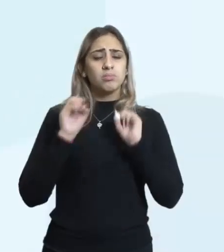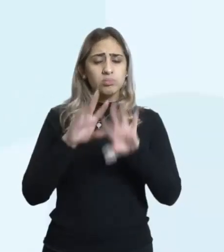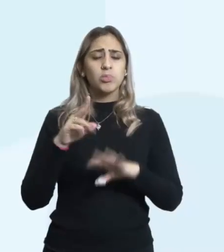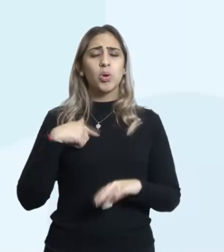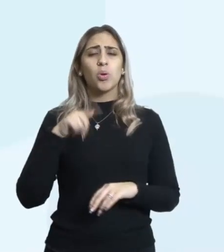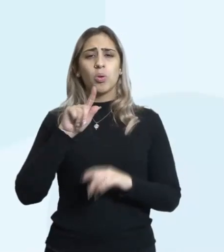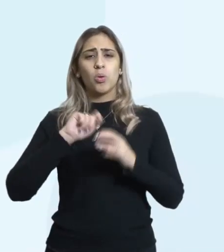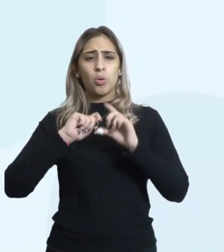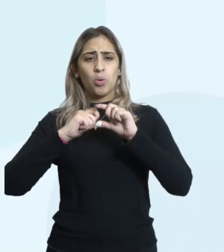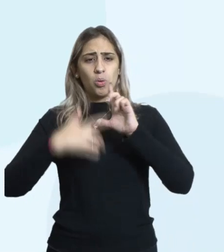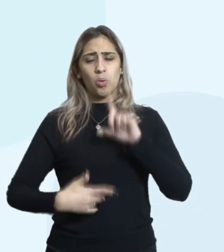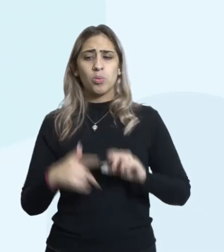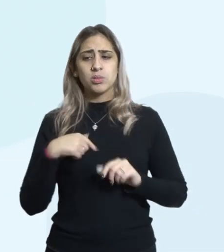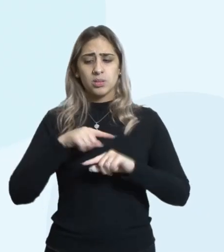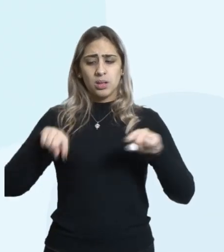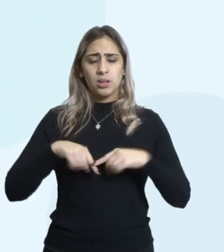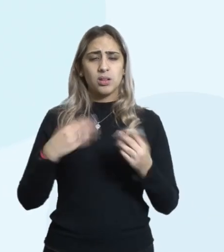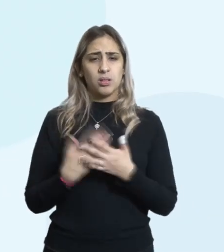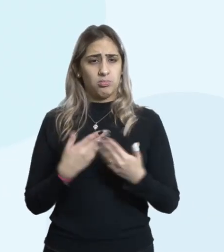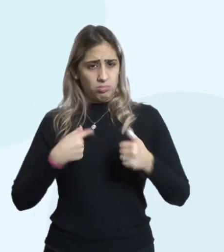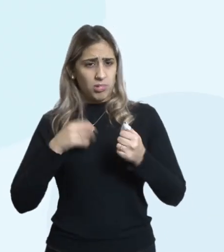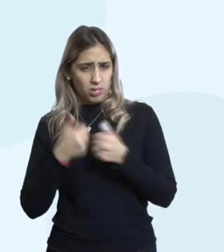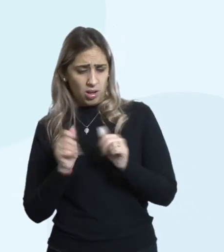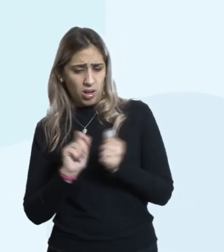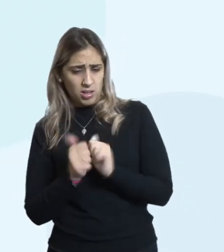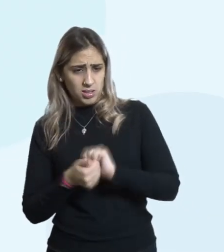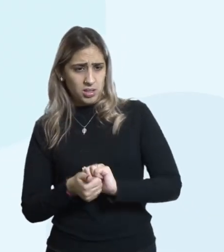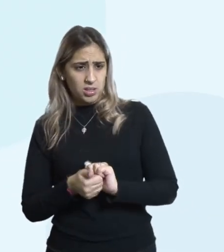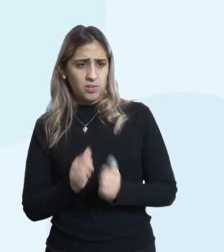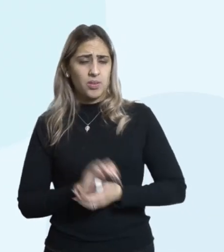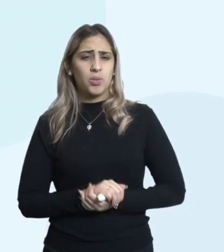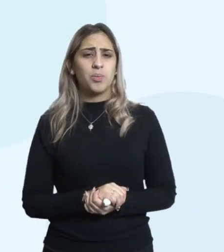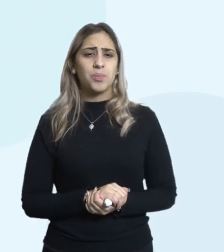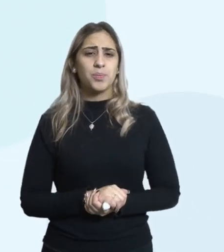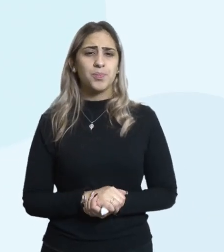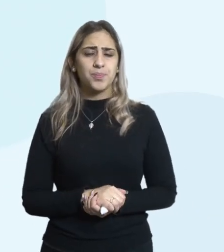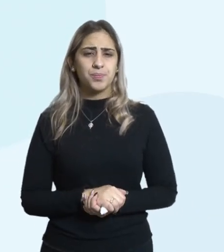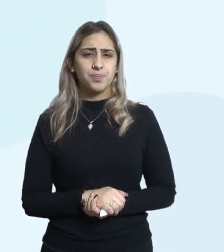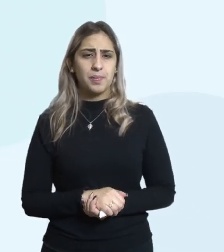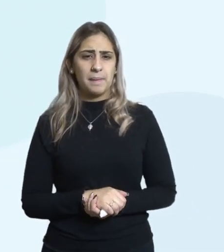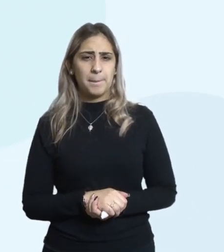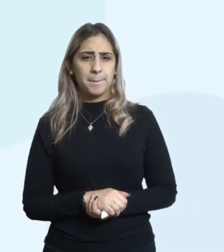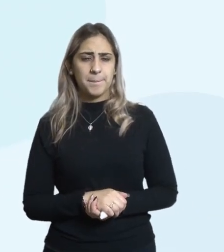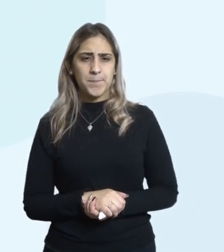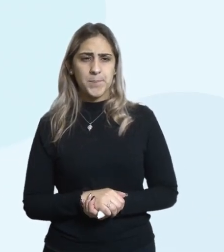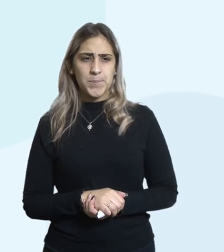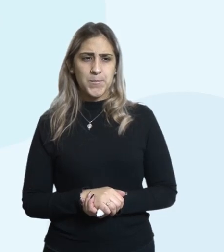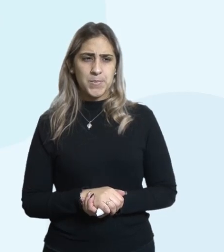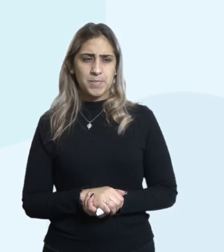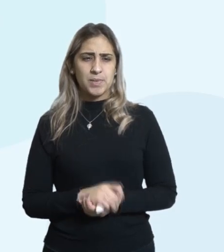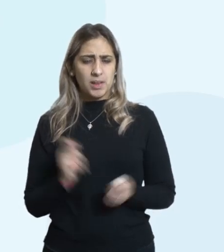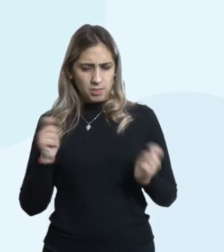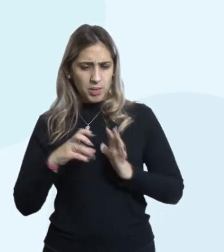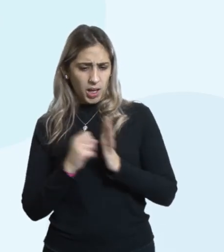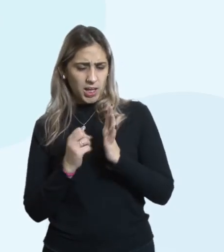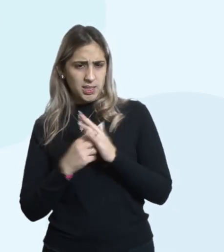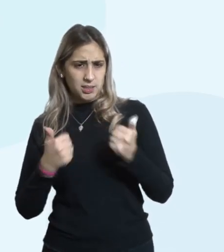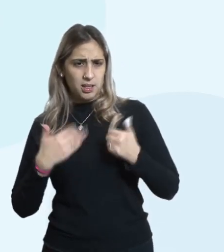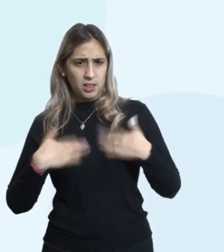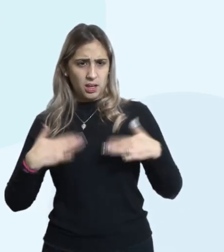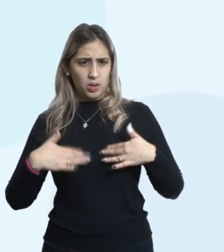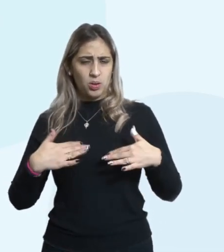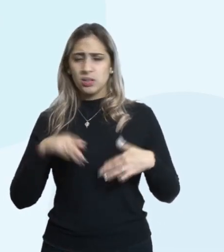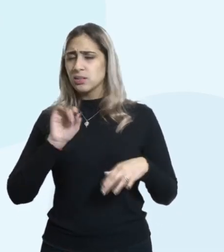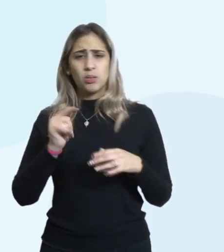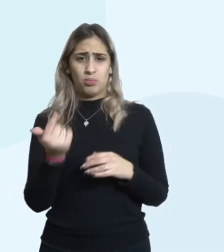Aula. Esse slide, ele está acessível? Então, professor, esse slide está acessível para o estudante acessar? Está acessível? Se